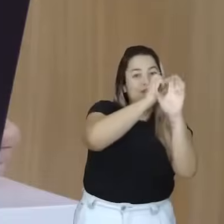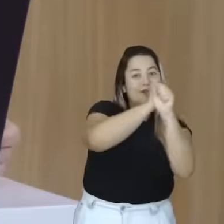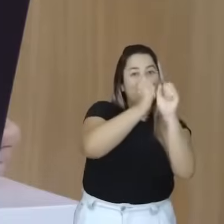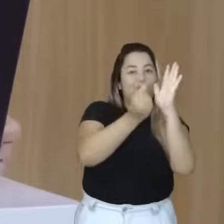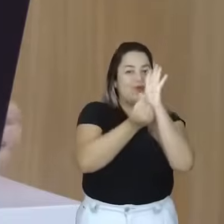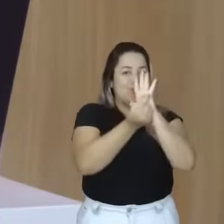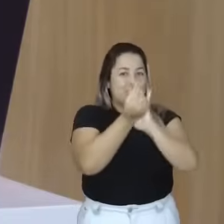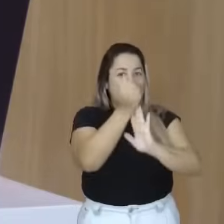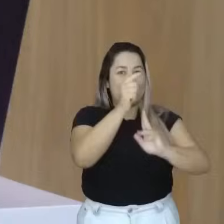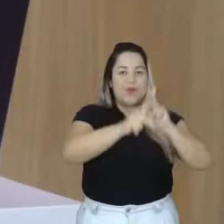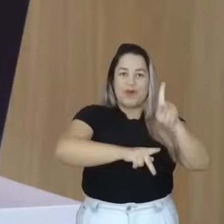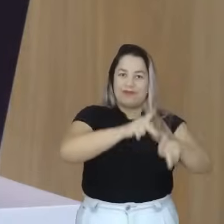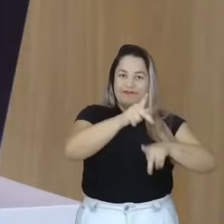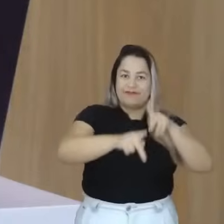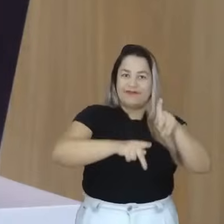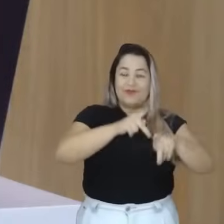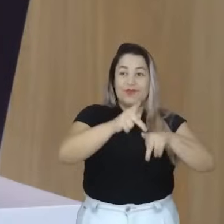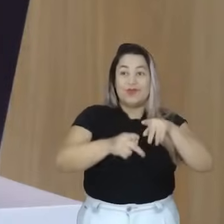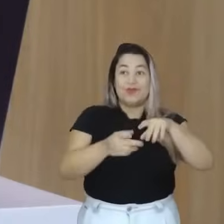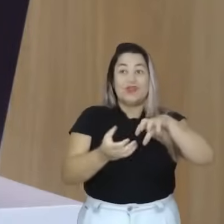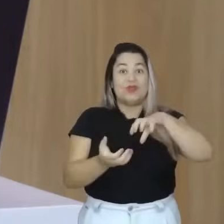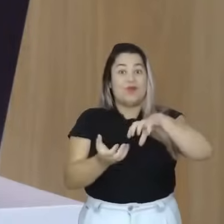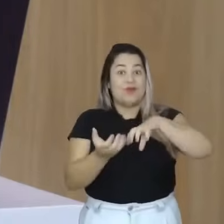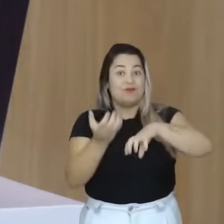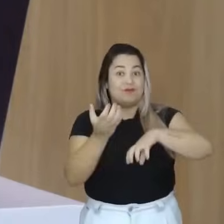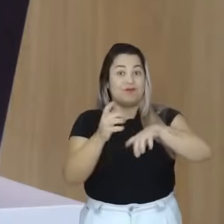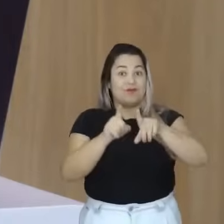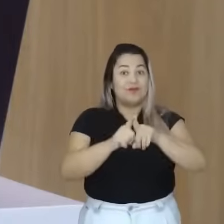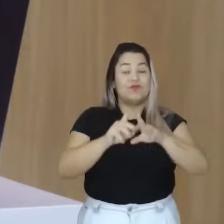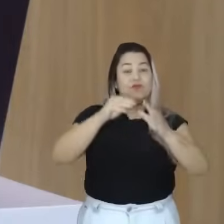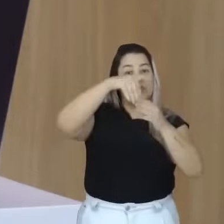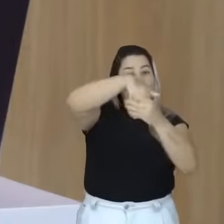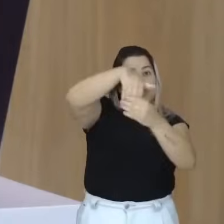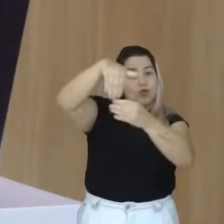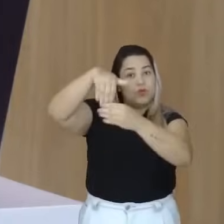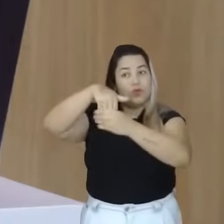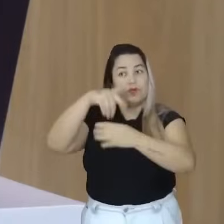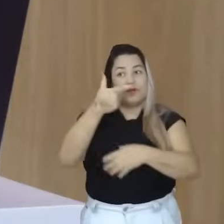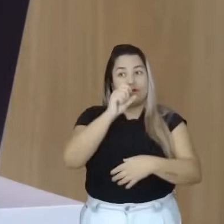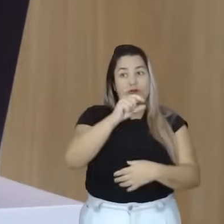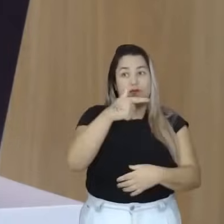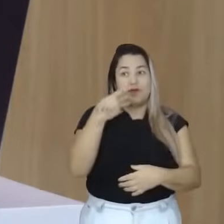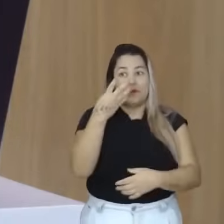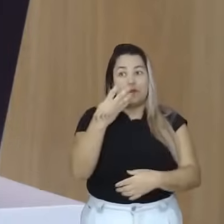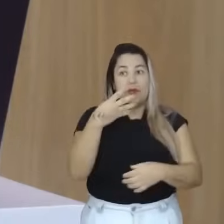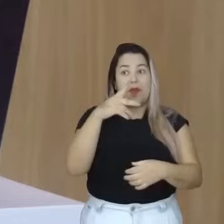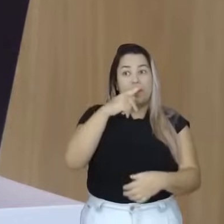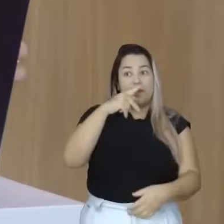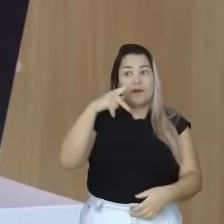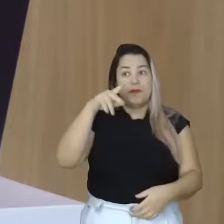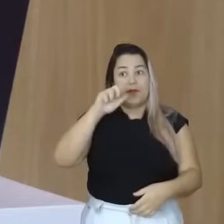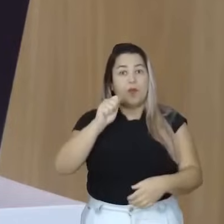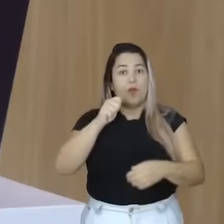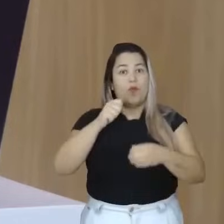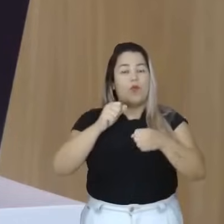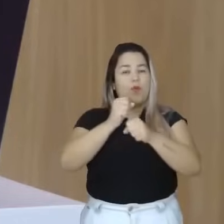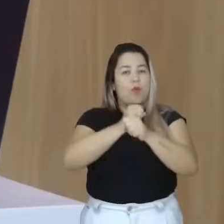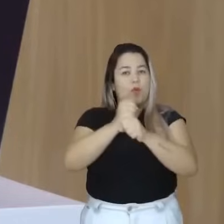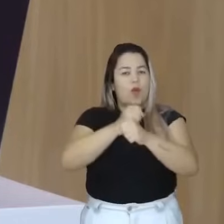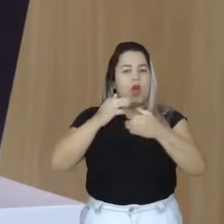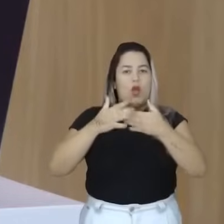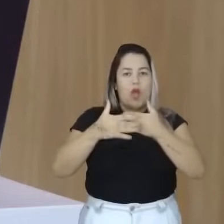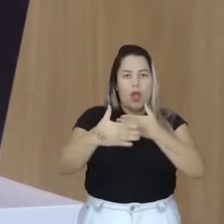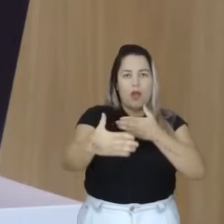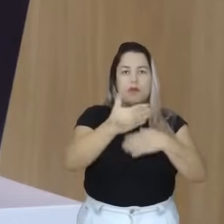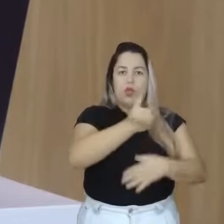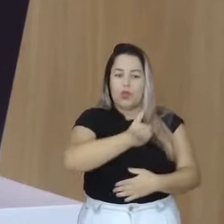O Congresso Nacional está em vias de votar o orçamento para 2024 com base no PPA, o Plano Plurianual, elaborado pelo